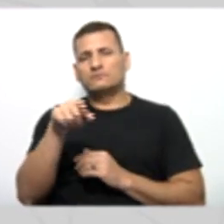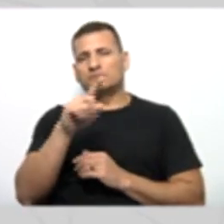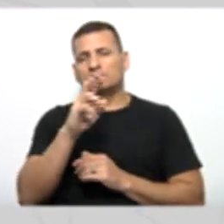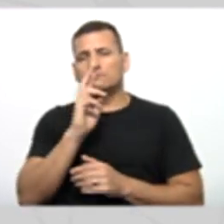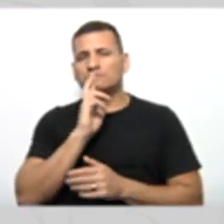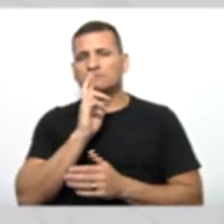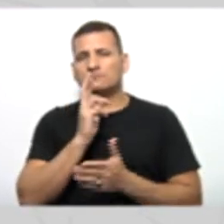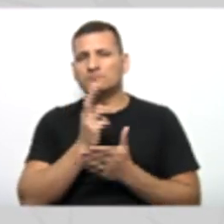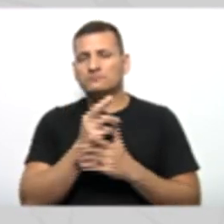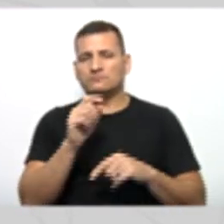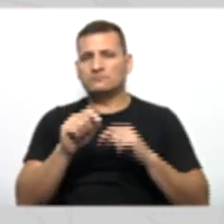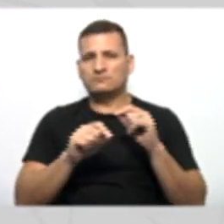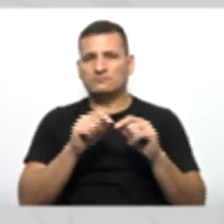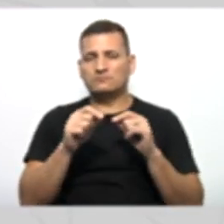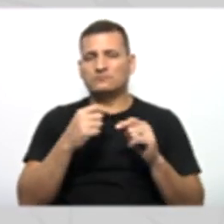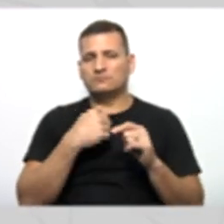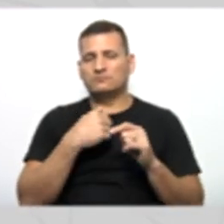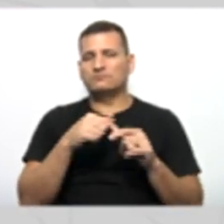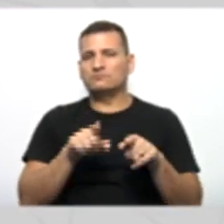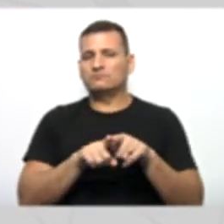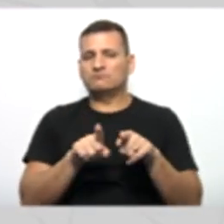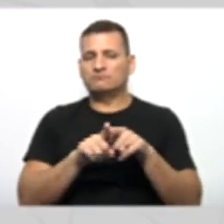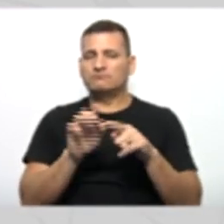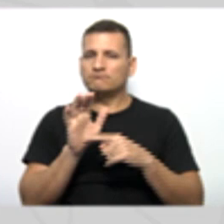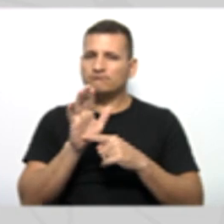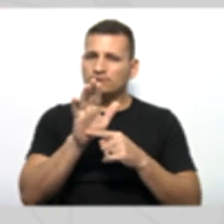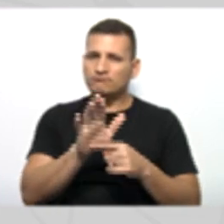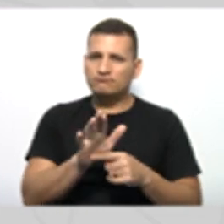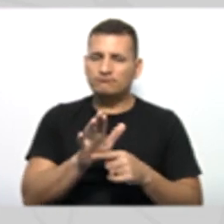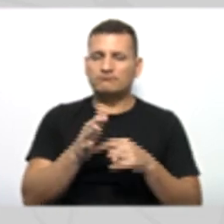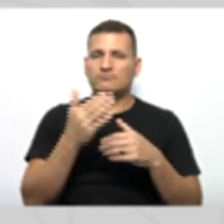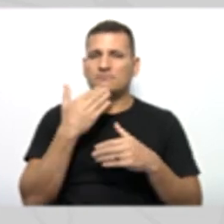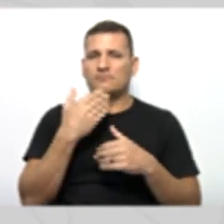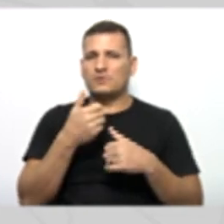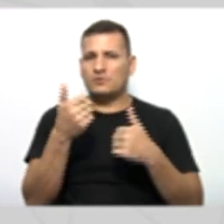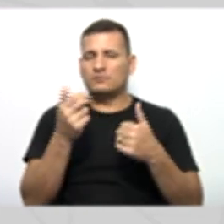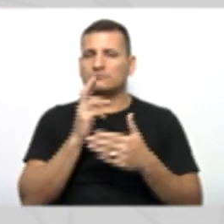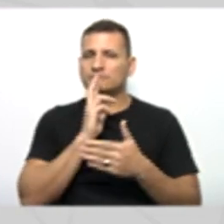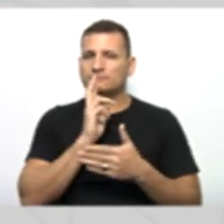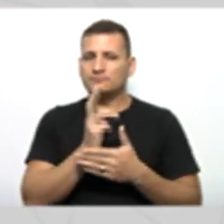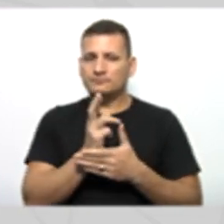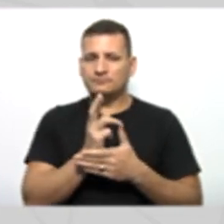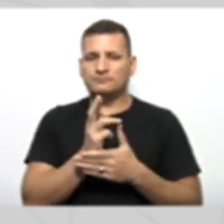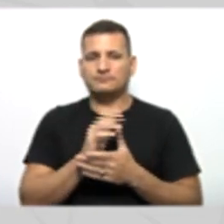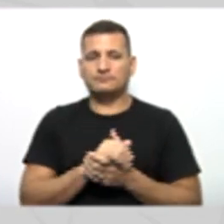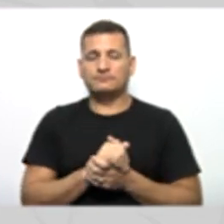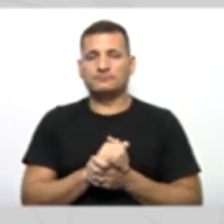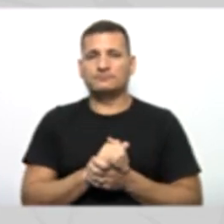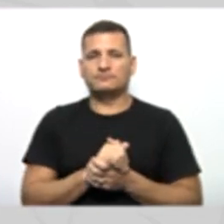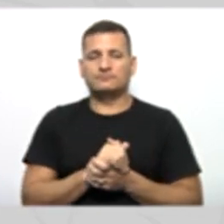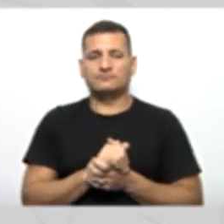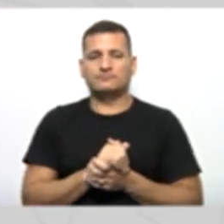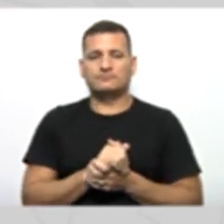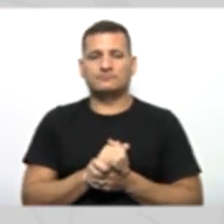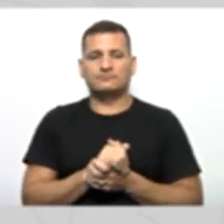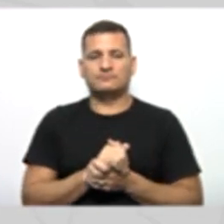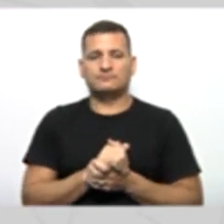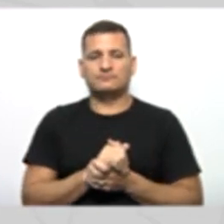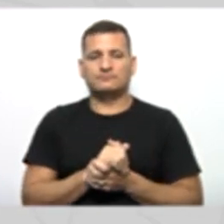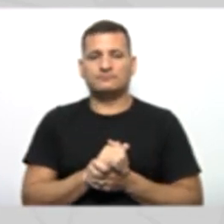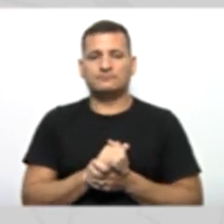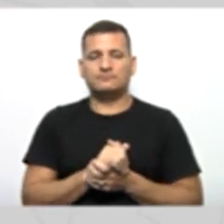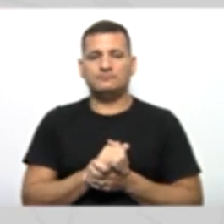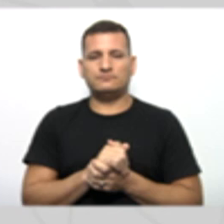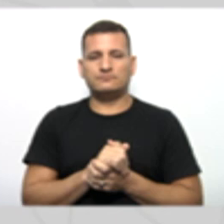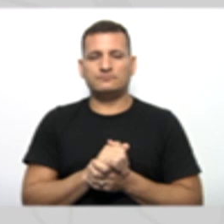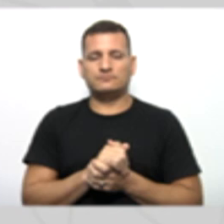ajudando, melhorando a resposta, se for preciso. A Gilmara colocou essa resposta aí, eu vou deixar no final aí, para